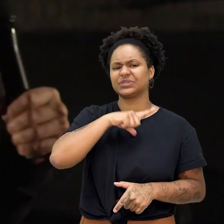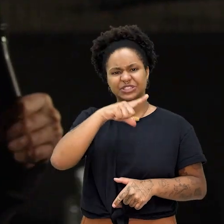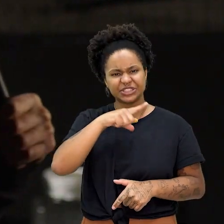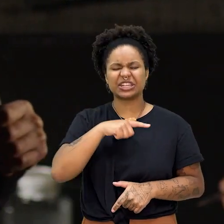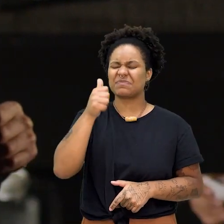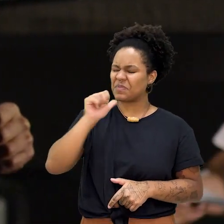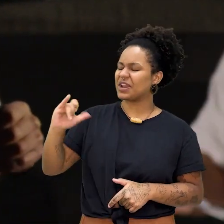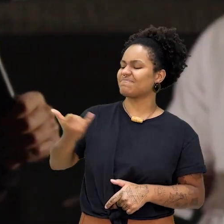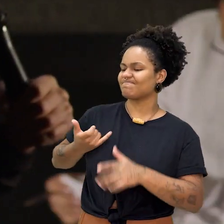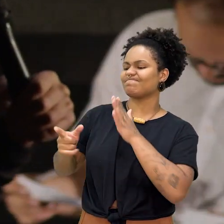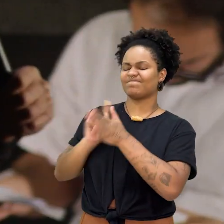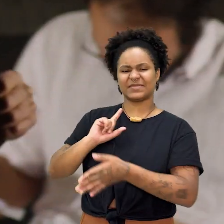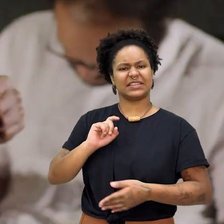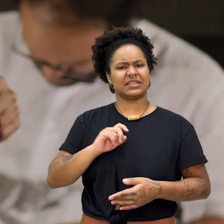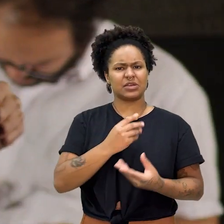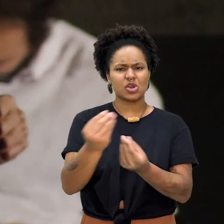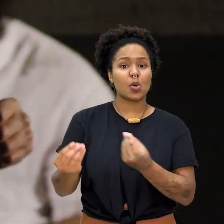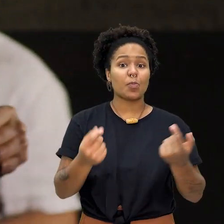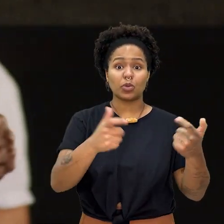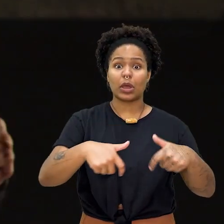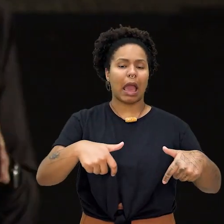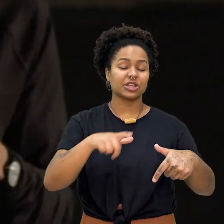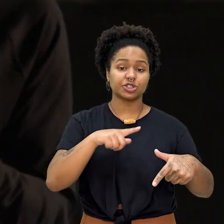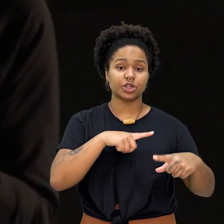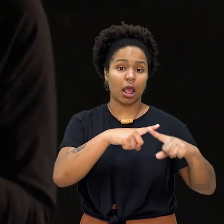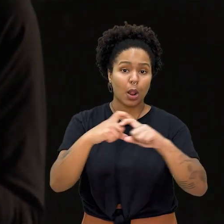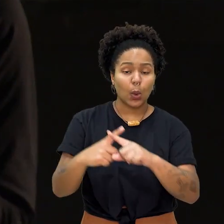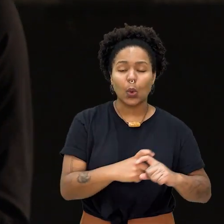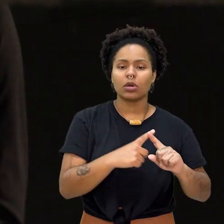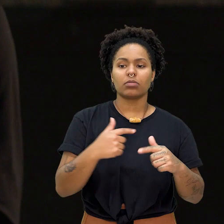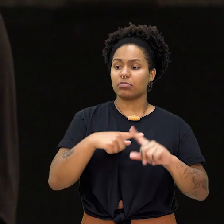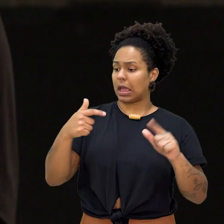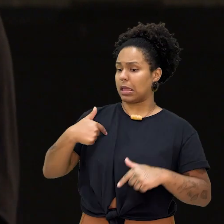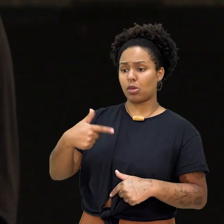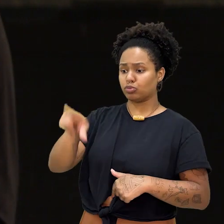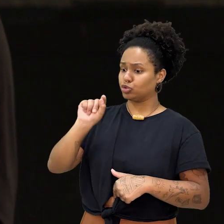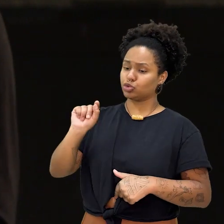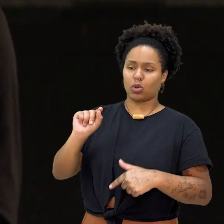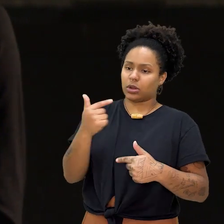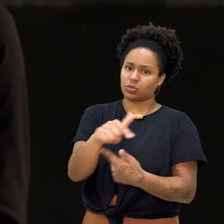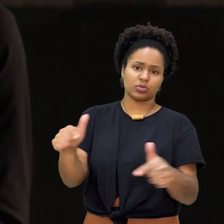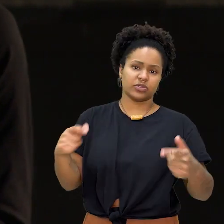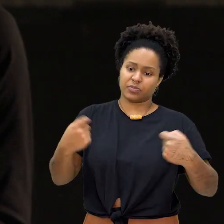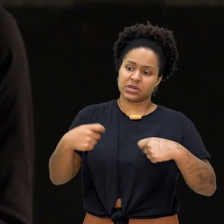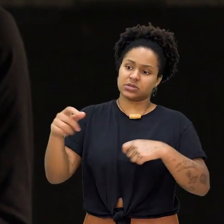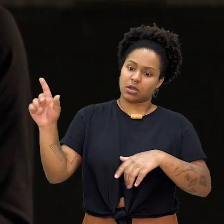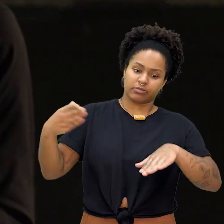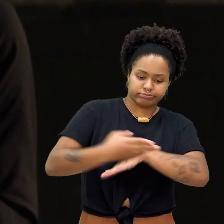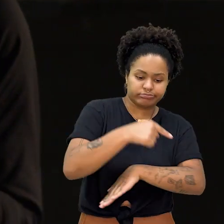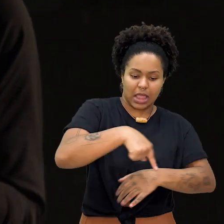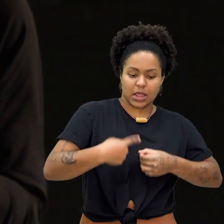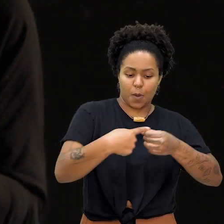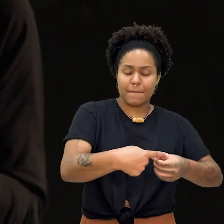perigoso, caracterizado por lutas étnicas, mas eu não tive outra alternativa senão de aqui, neste